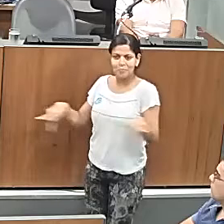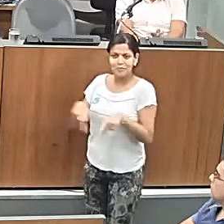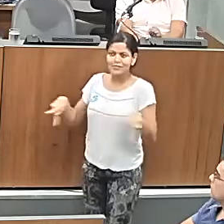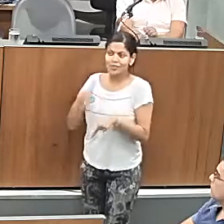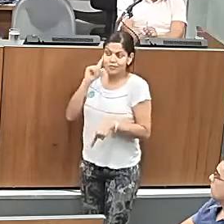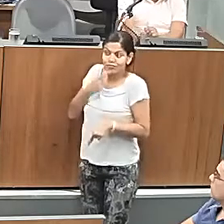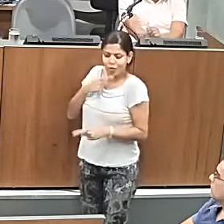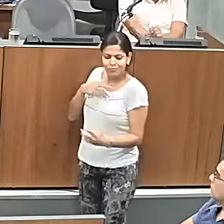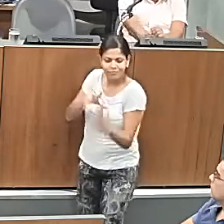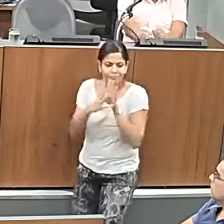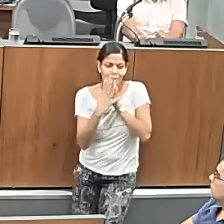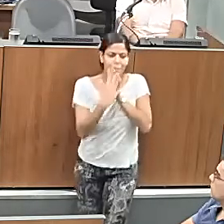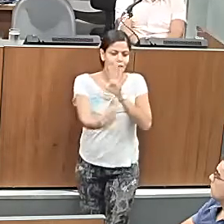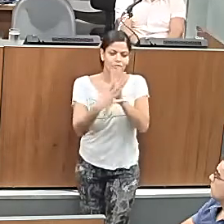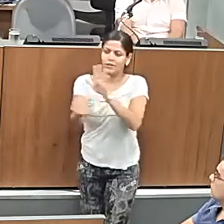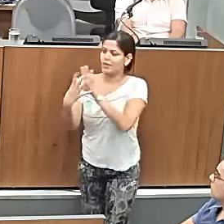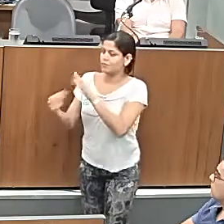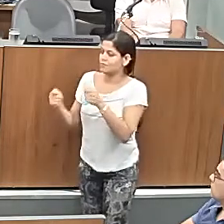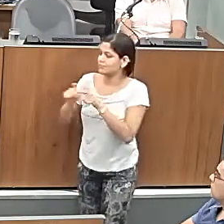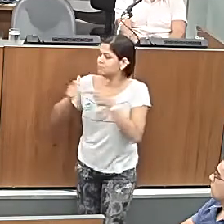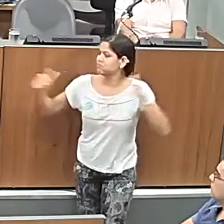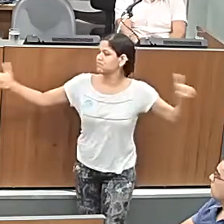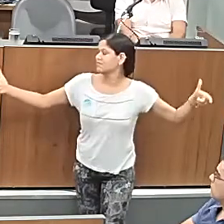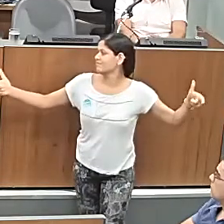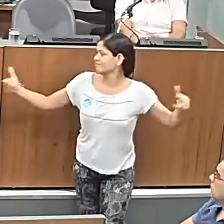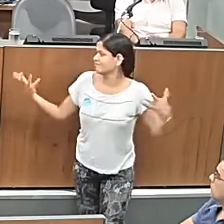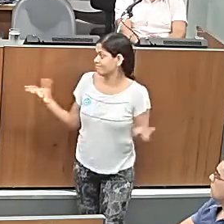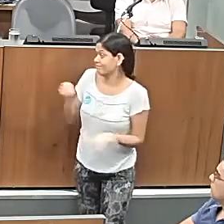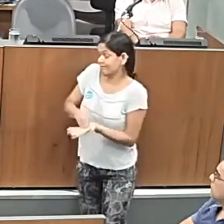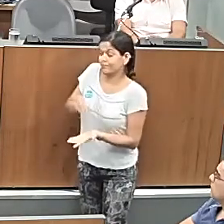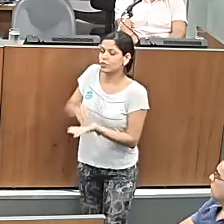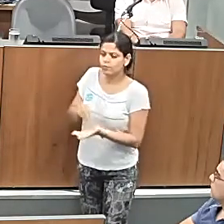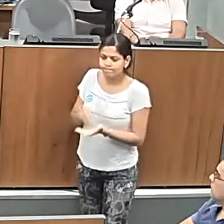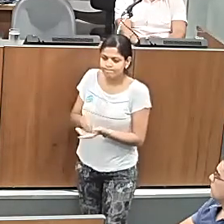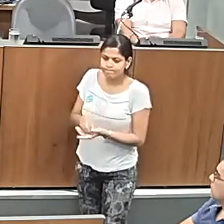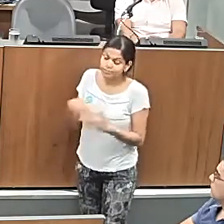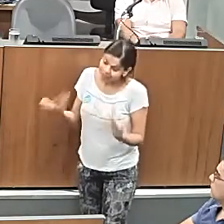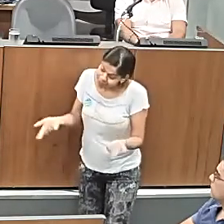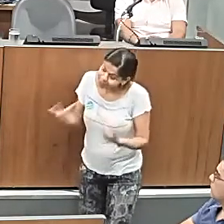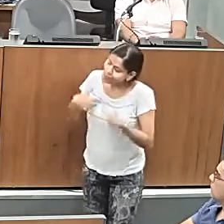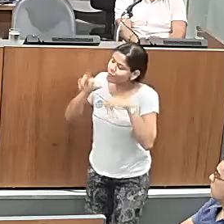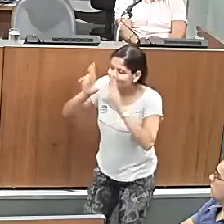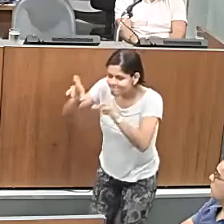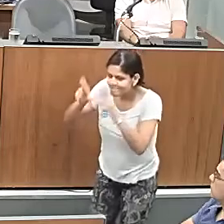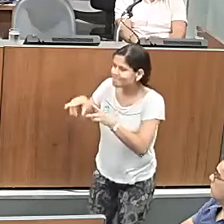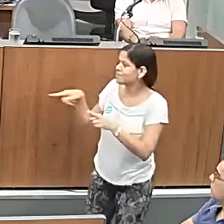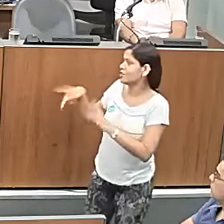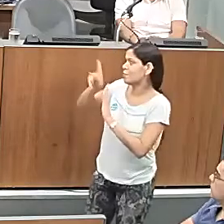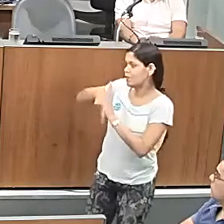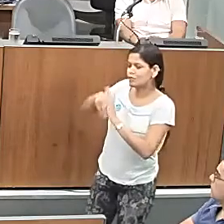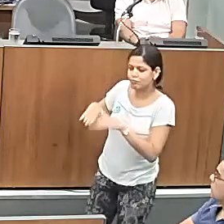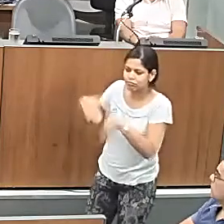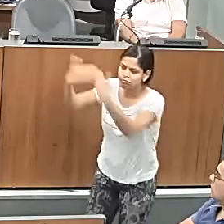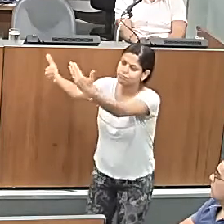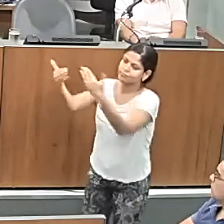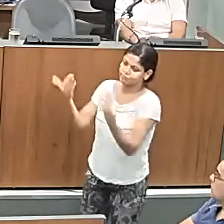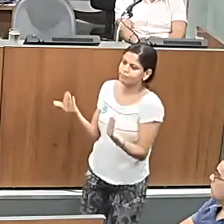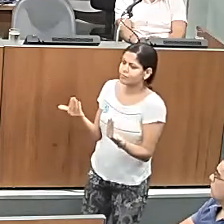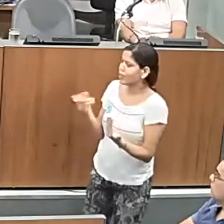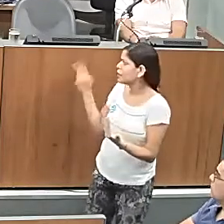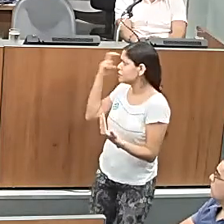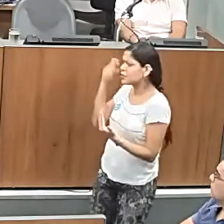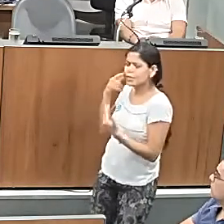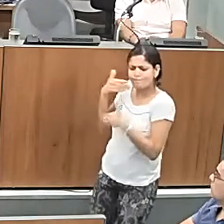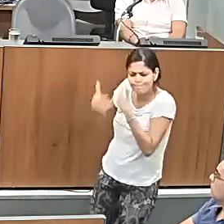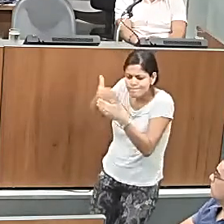para a aquisição da língua de sinais das crianças surdas. Nós somos modelos, podemos ser modelos para essas crianças surdas. Então,